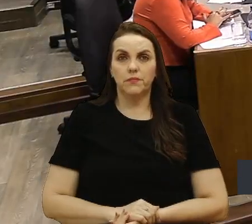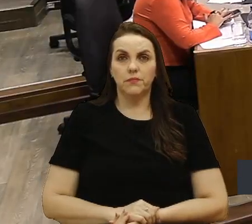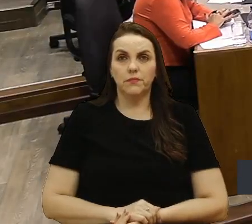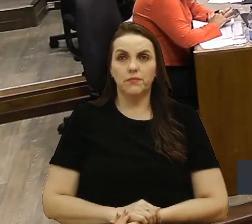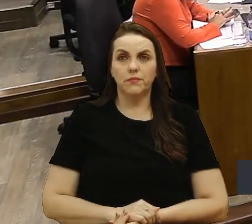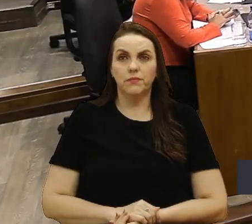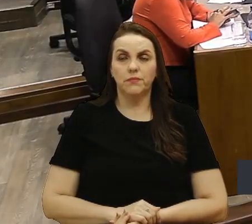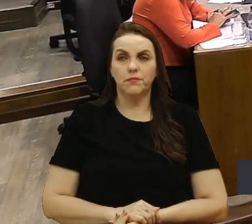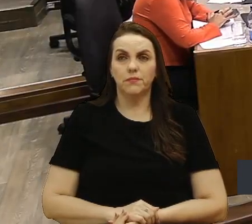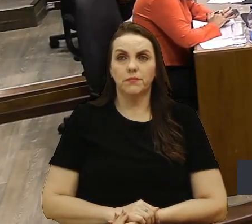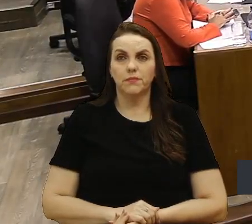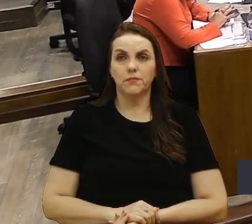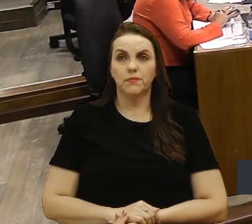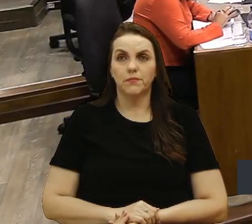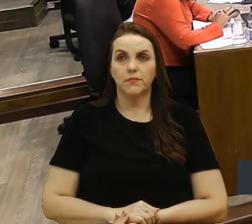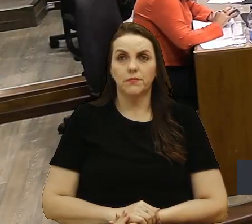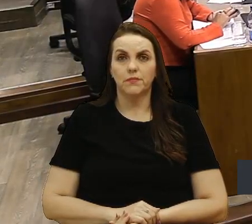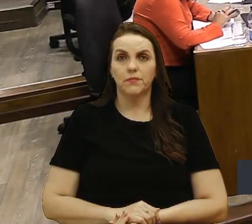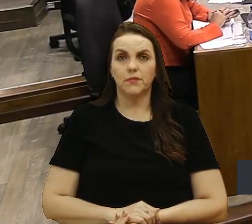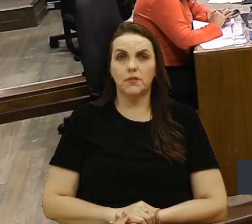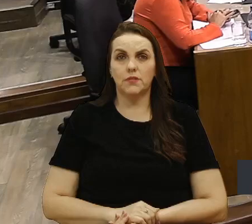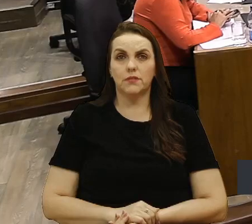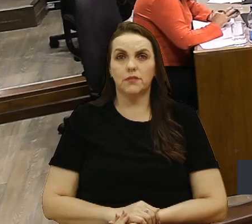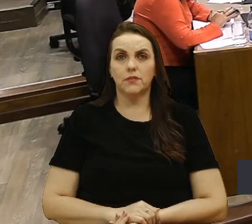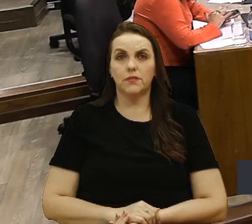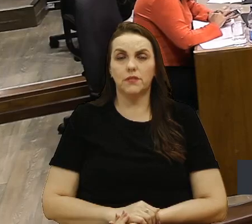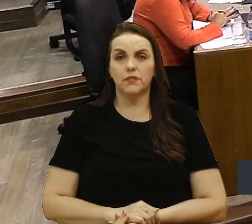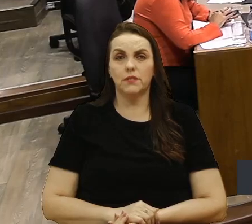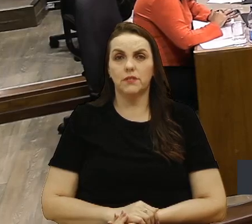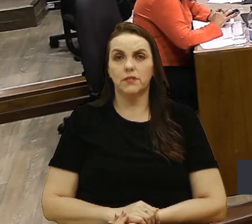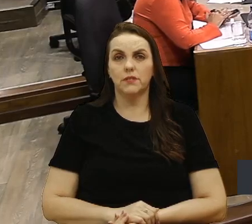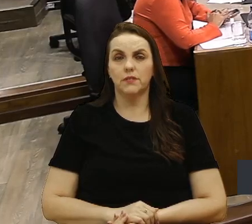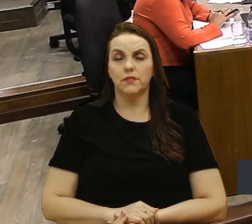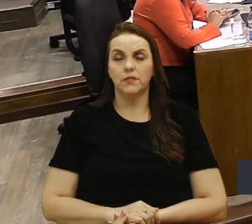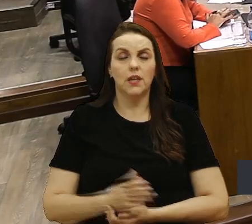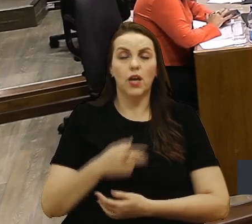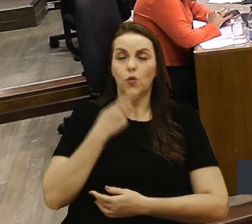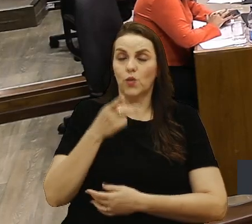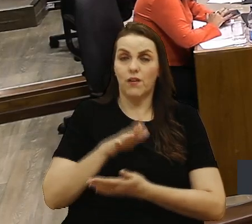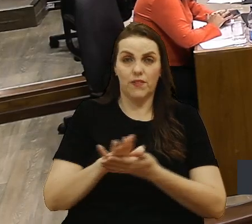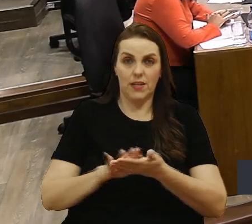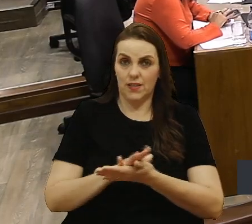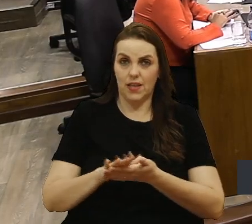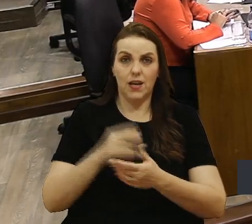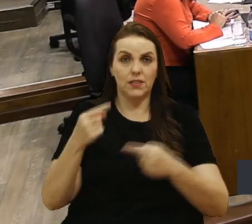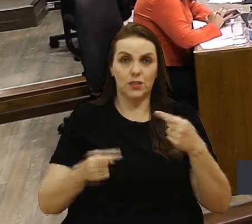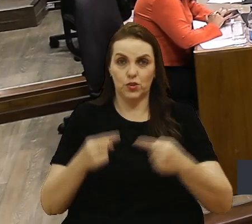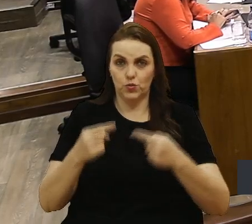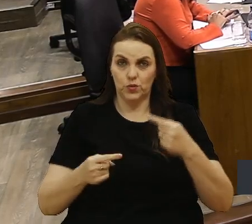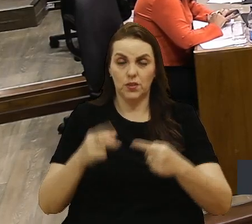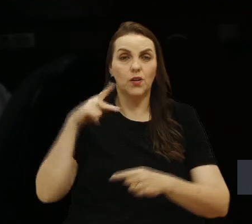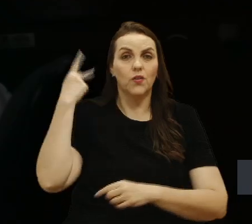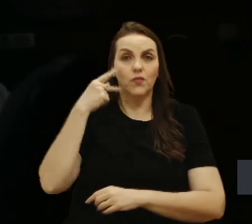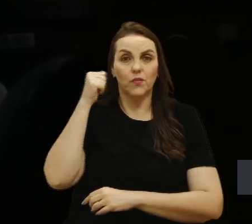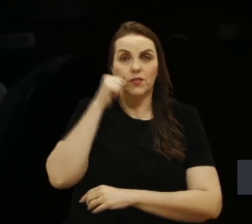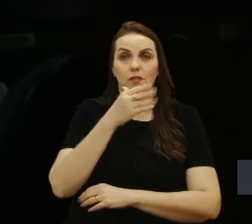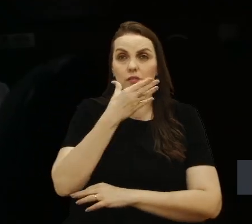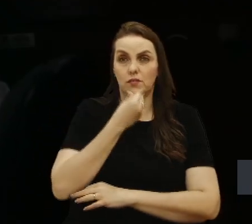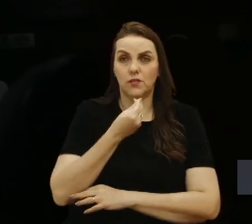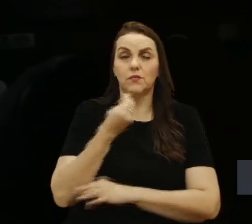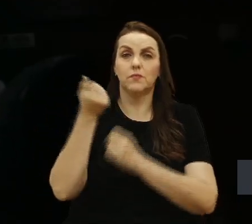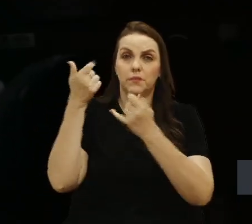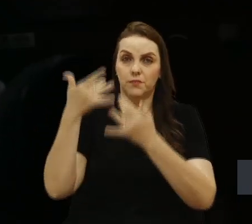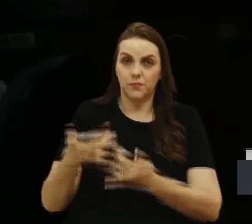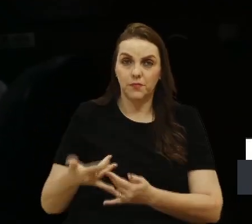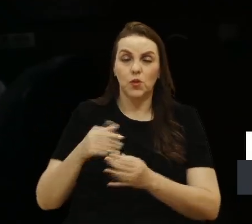Senhor presidente, eu até não ia me pronunciar nessa discussão. Os vereadoras colocaram todos